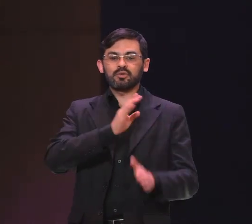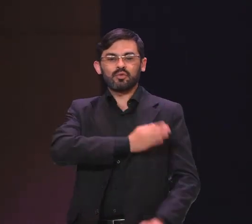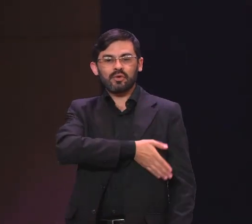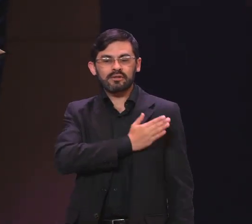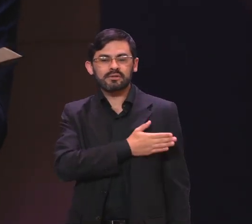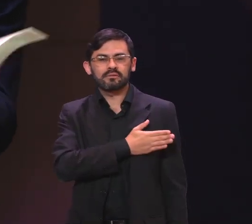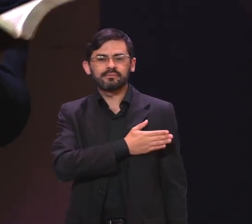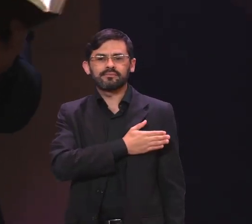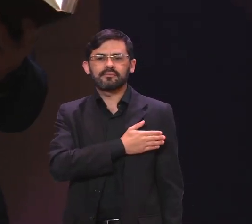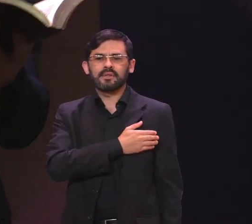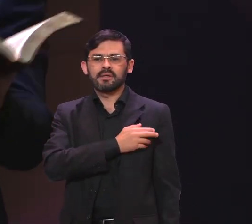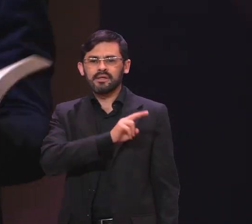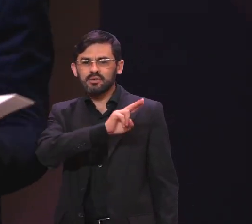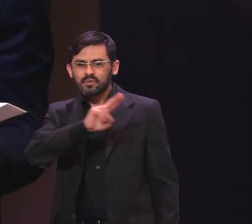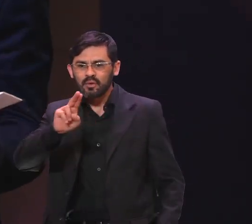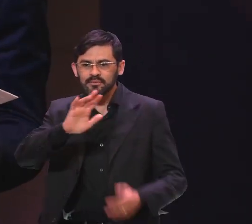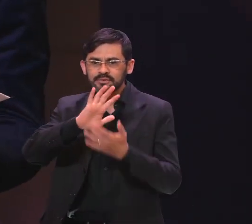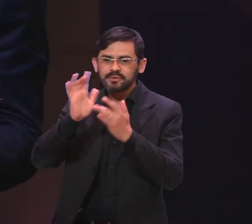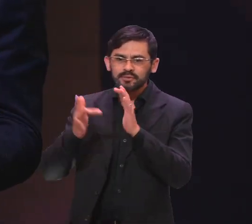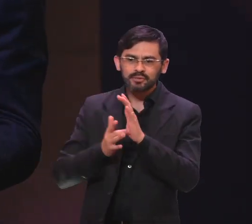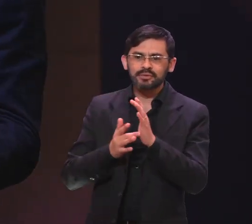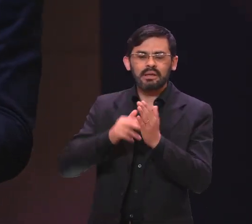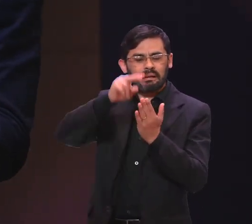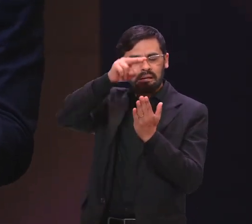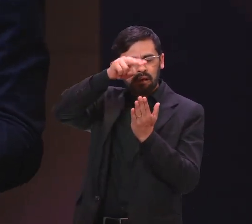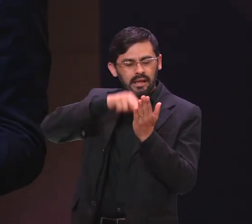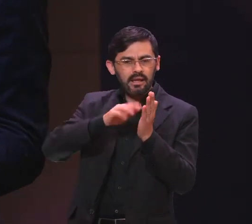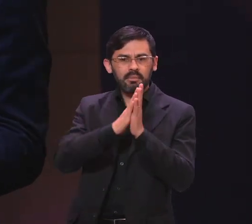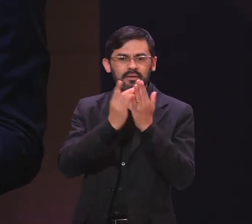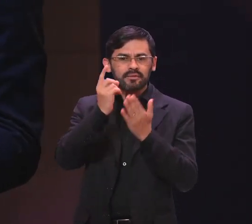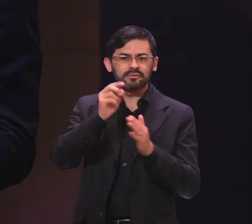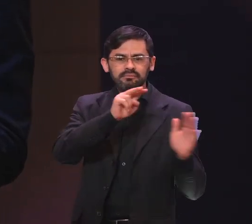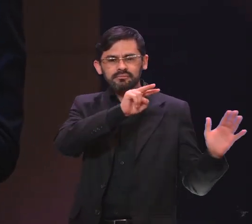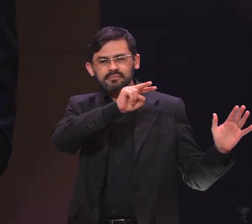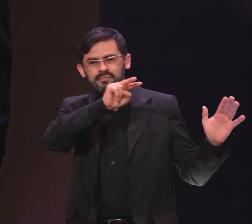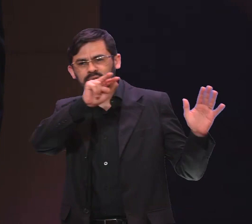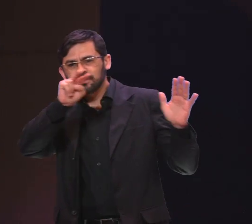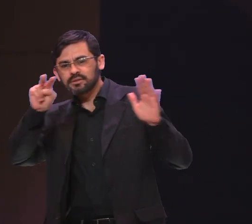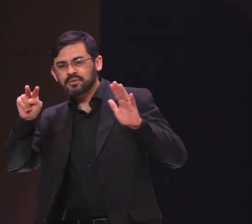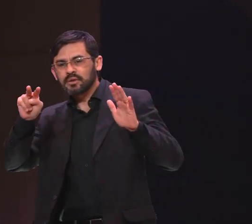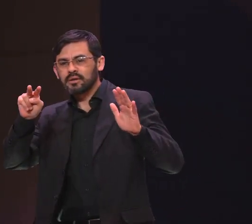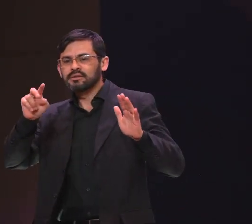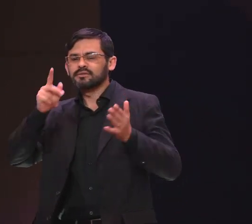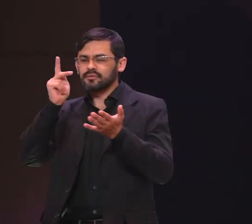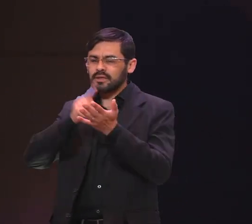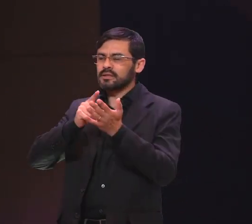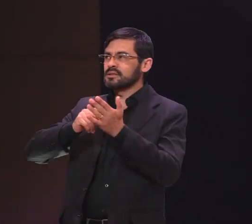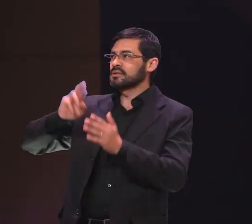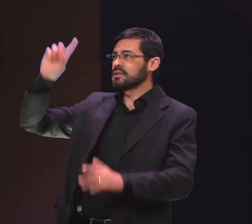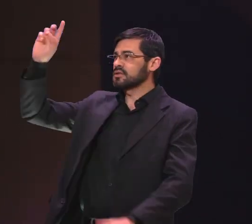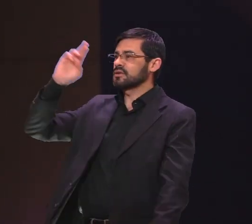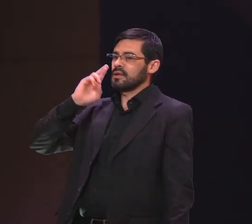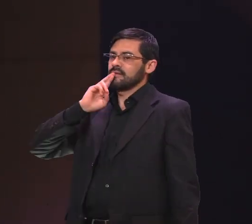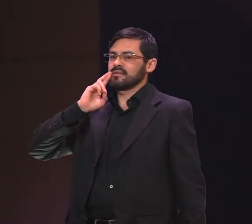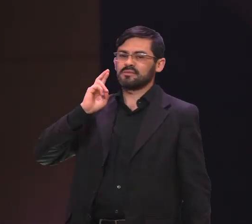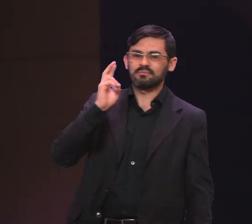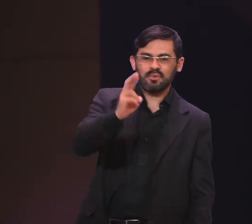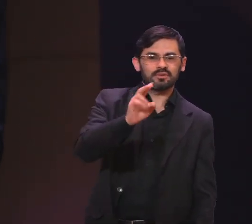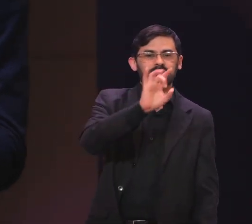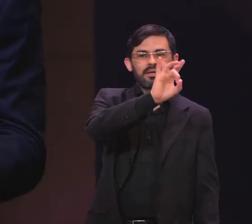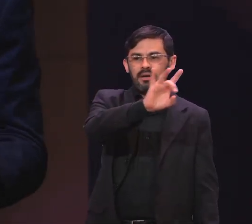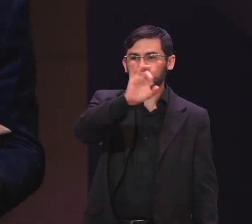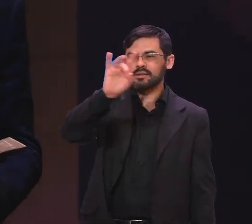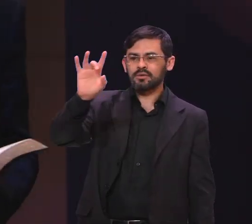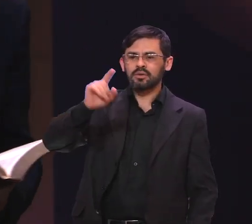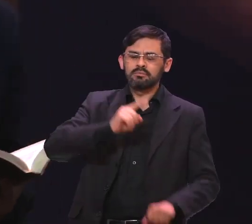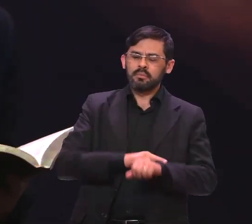Em nome de Jesus, pega a palavra. Essa semana, respostas de Deus vão chegar para a tua vida. Enquanto você